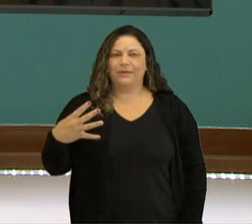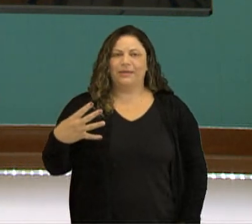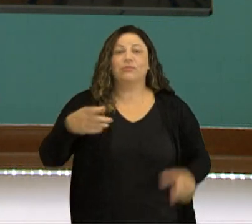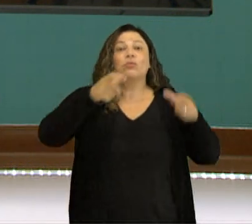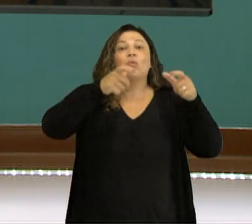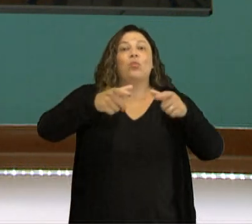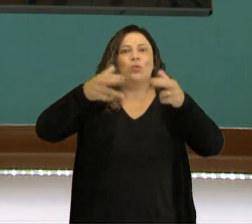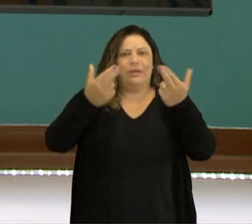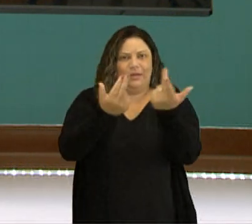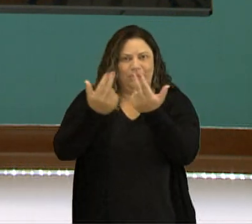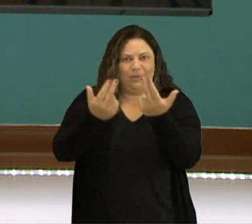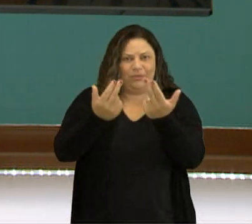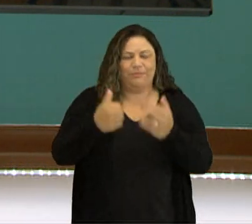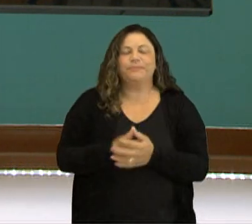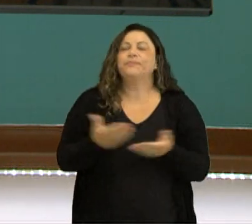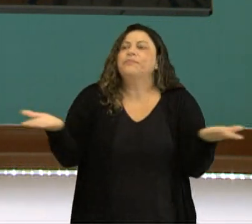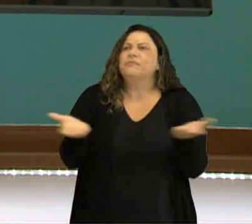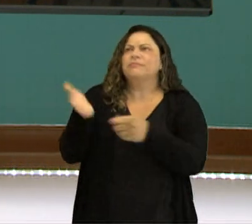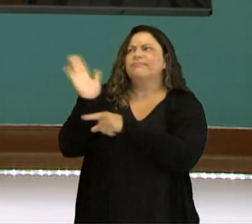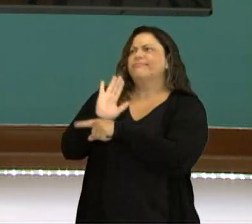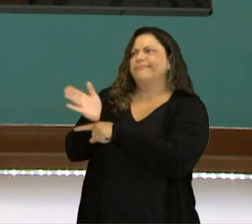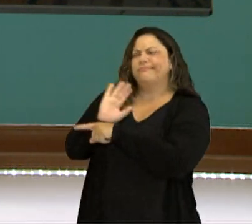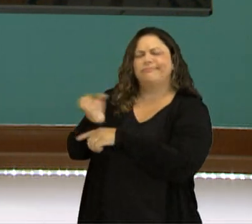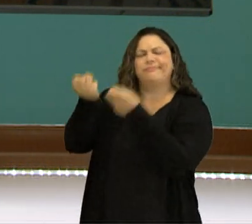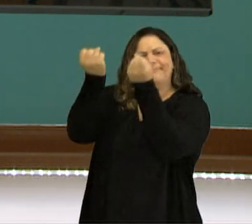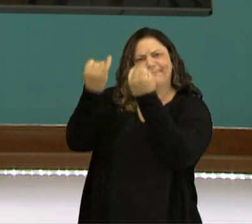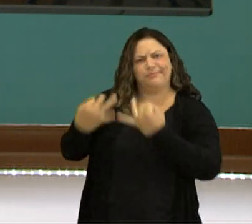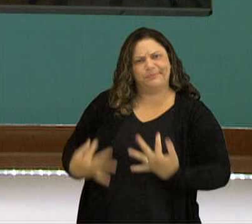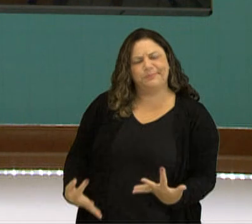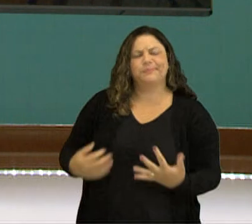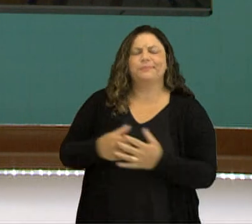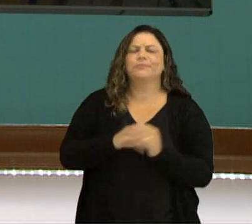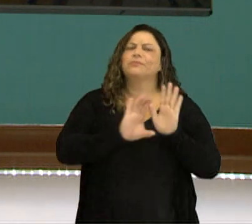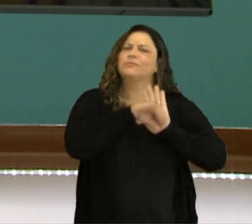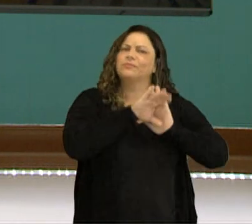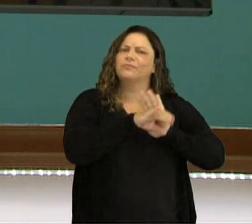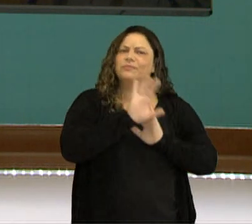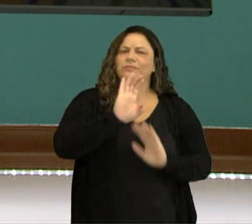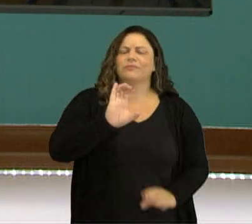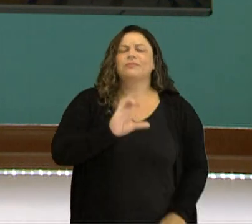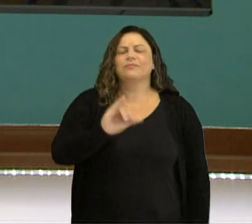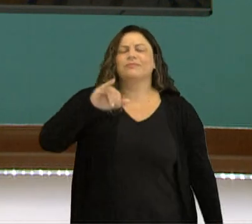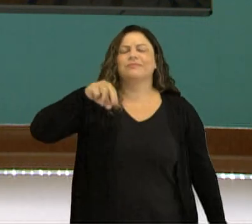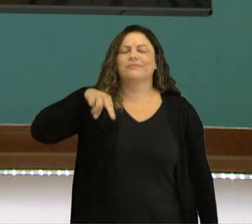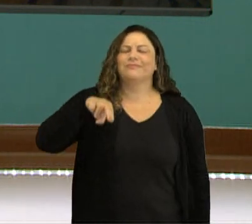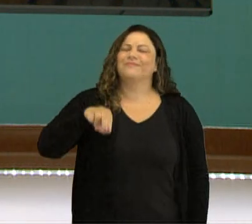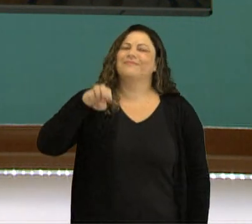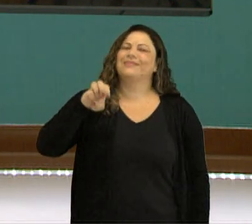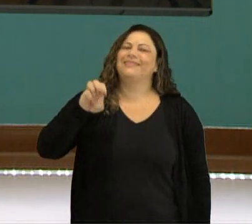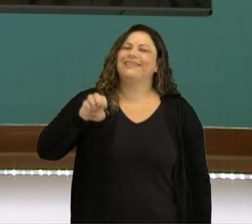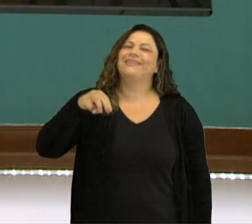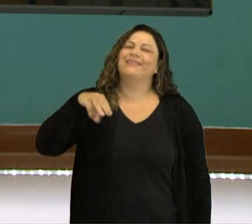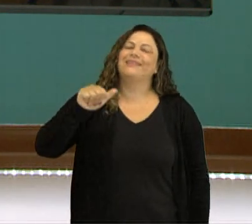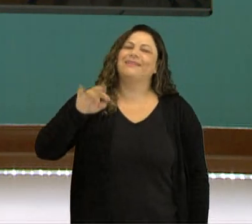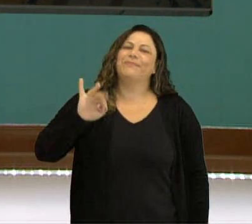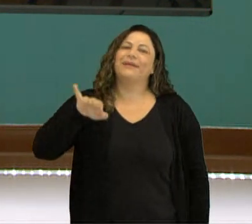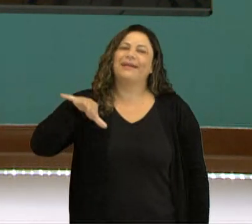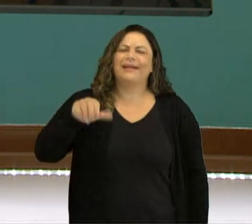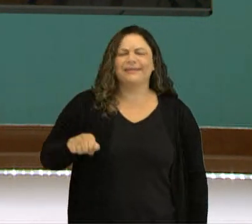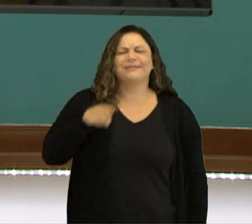Nesse vídeo falamos um pouquinho sobre alguns conceitos de cinemática. Espero que tenham gostado. Até breve.